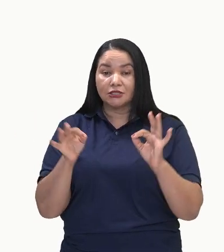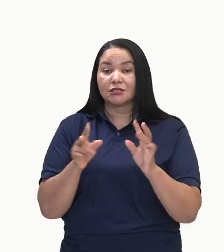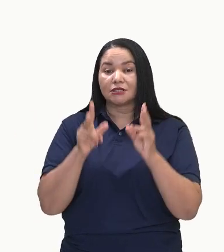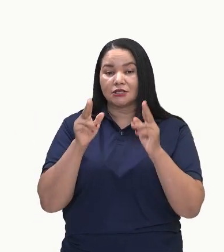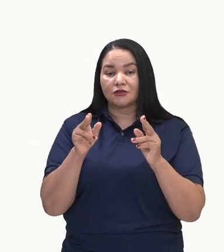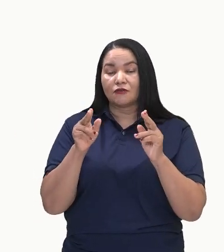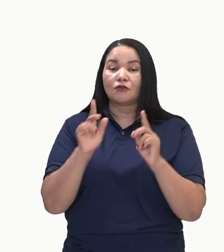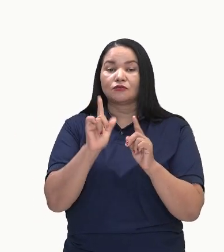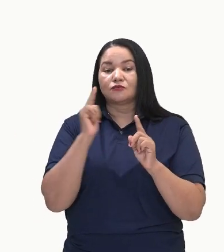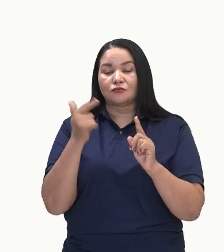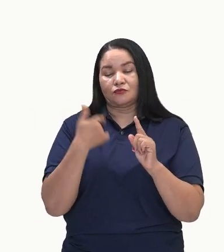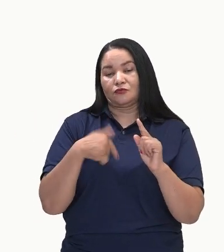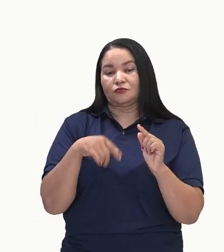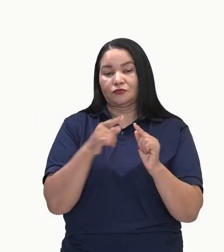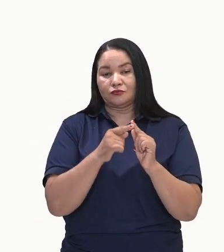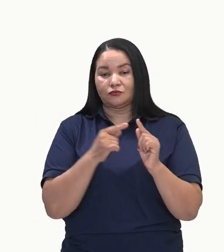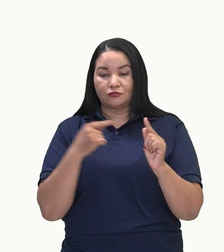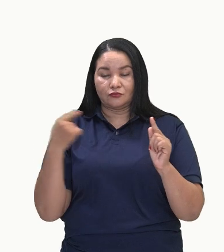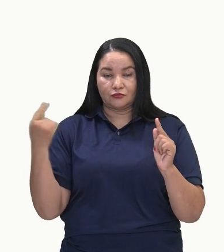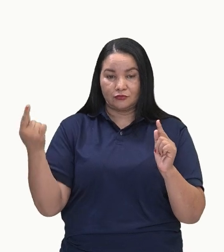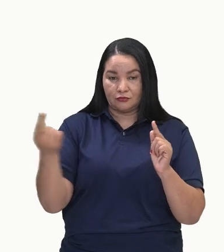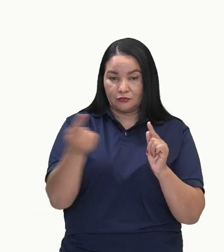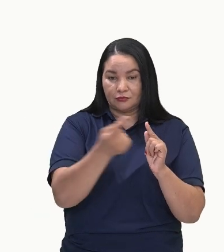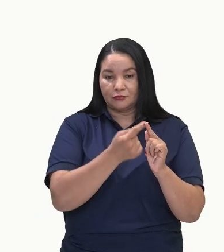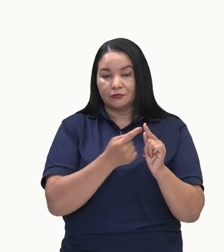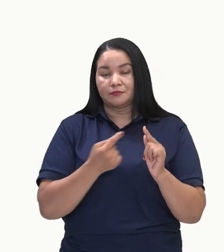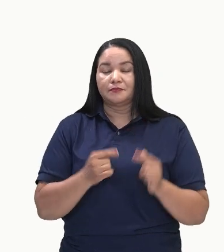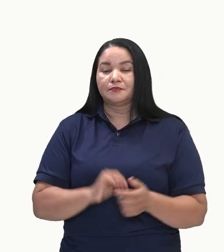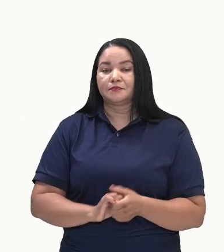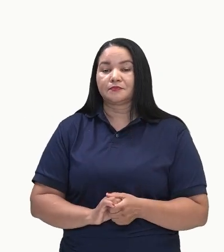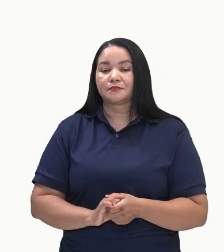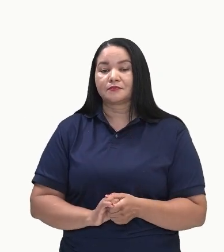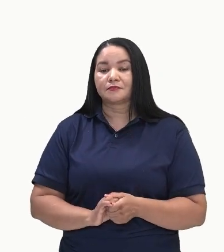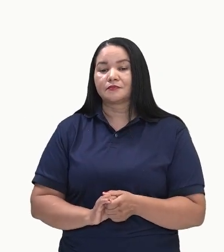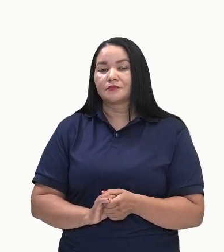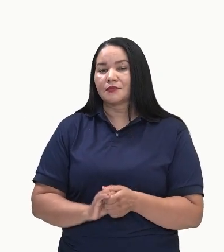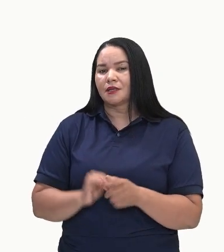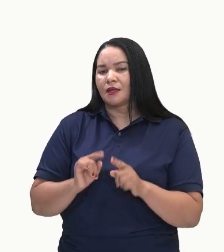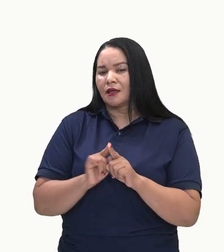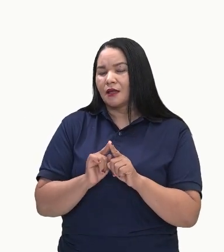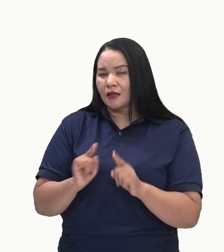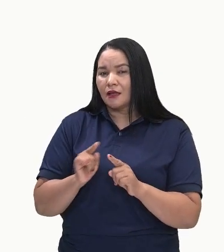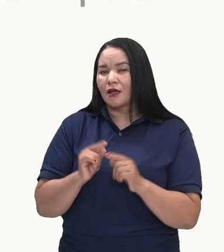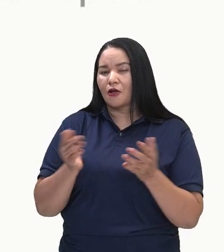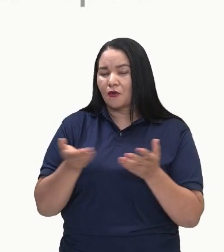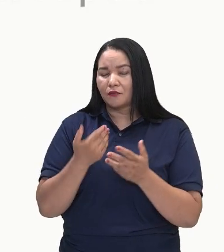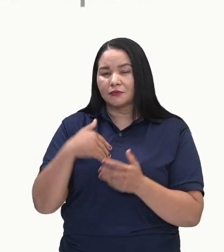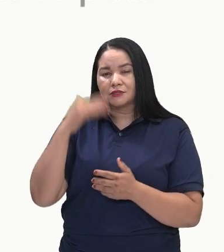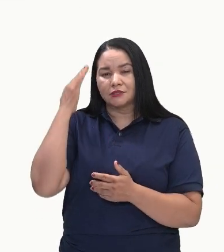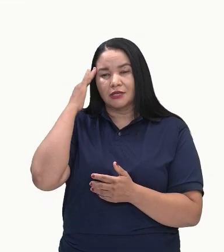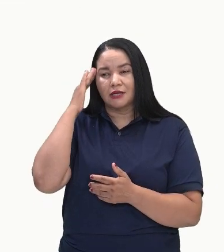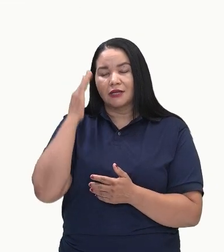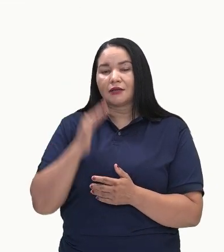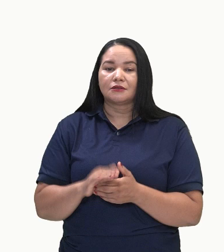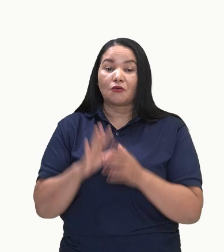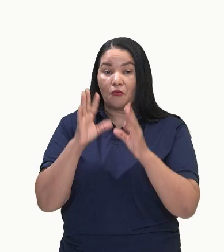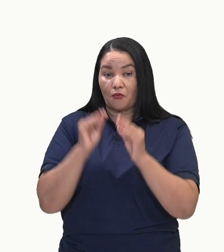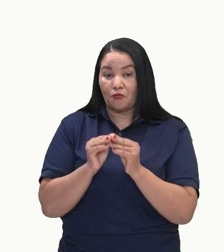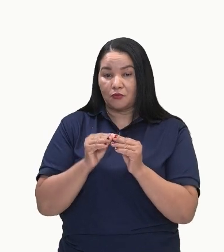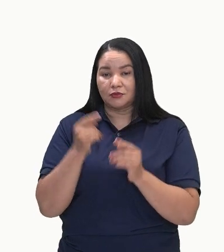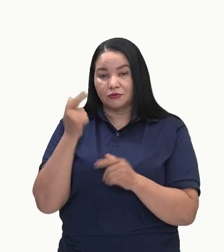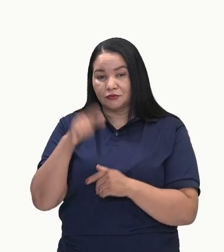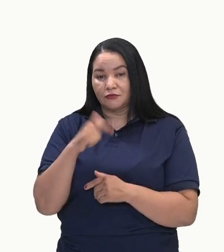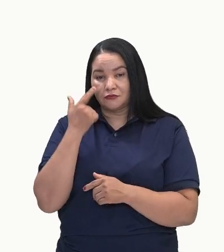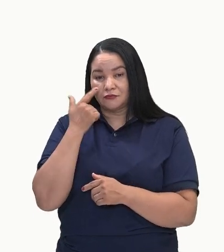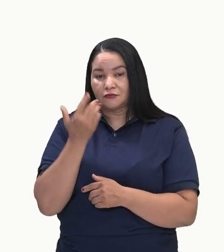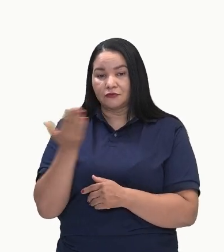que está aqui na pista externa. Bora lá, Neymar, só para a gente fechar a ideia, tá bom? Vamos aqui na nossa imagem da